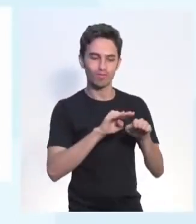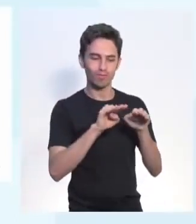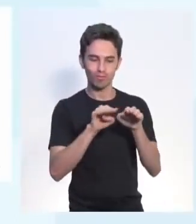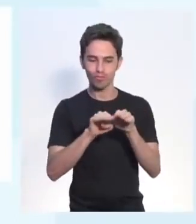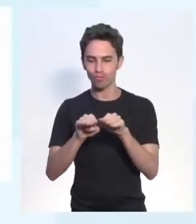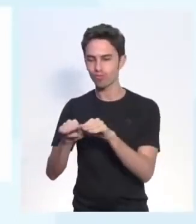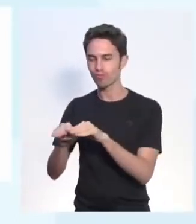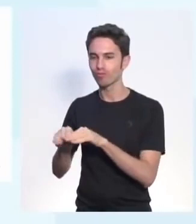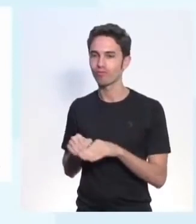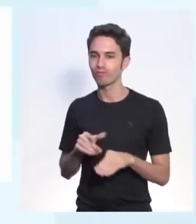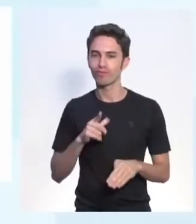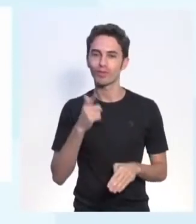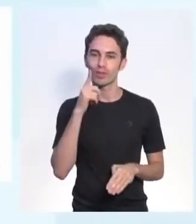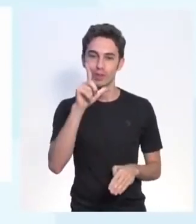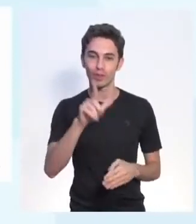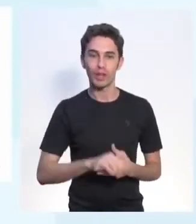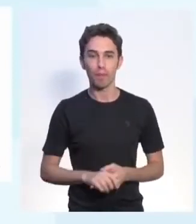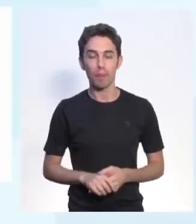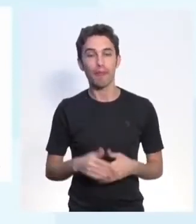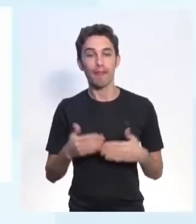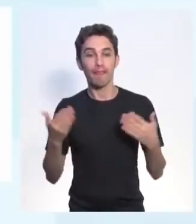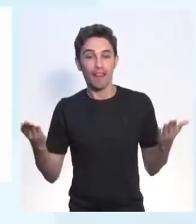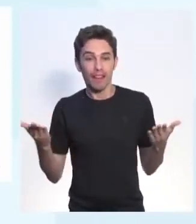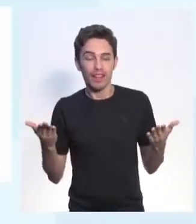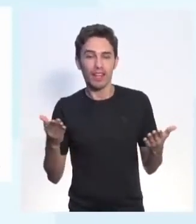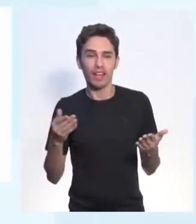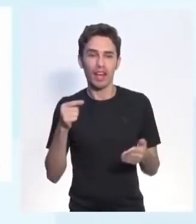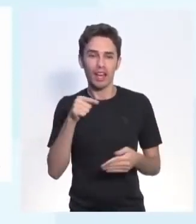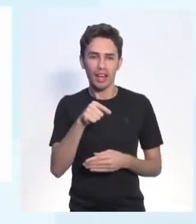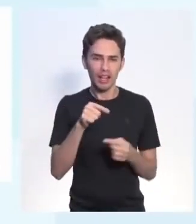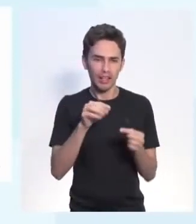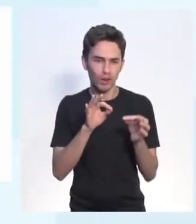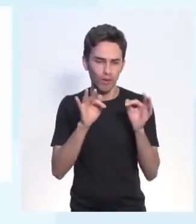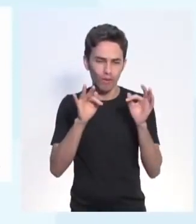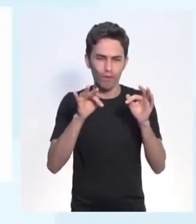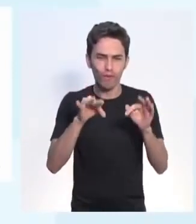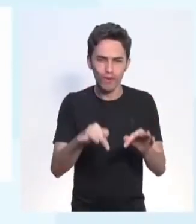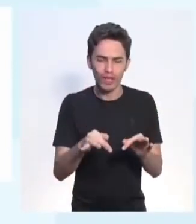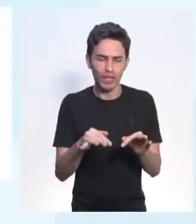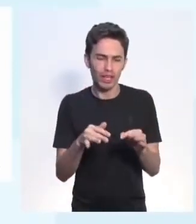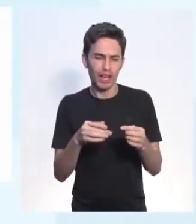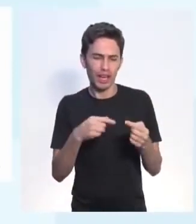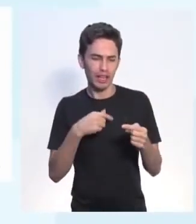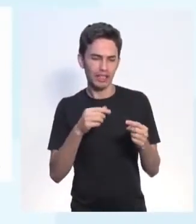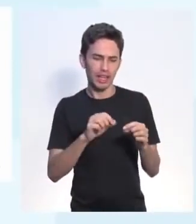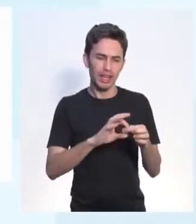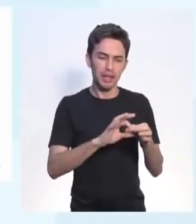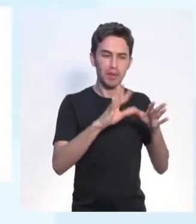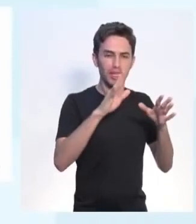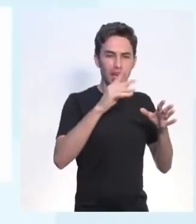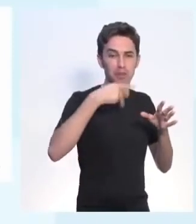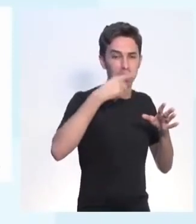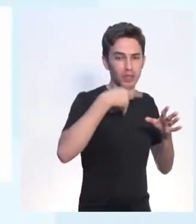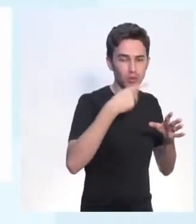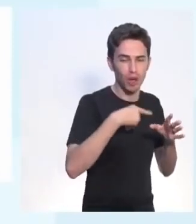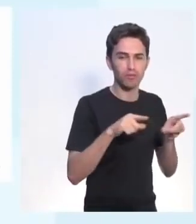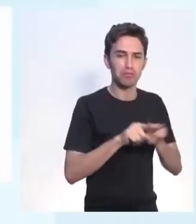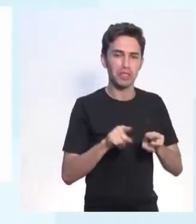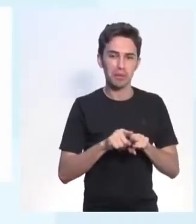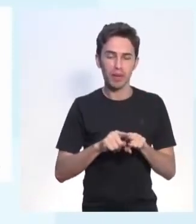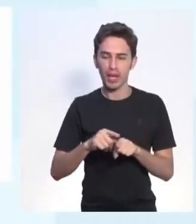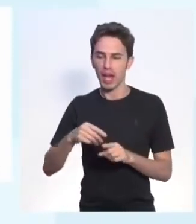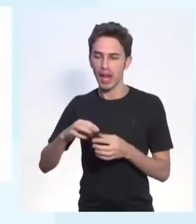aí, justamente nessa fina ponta entre as liberdades individuais e a